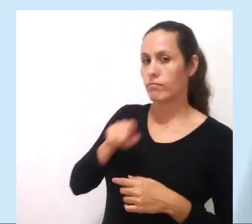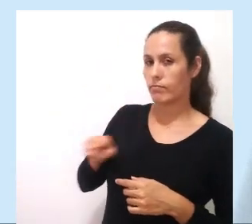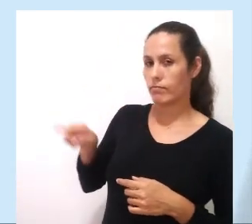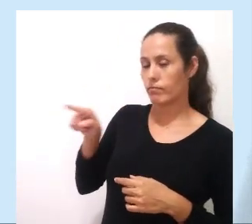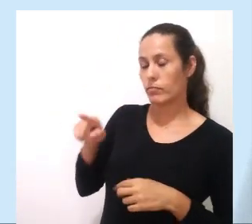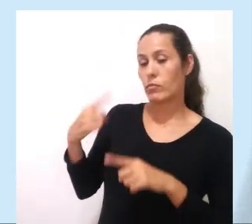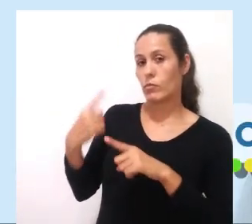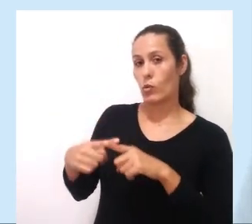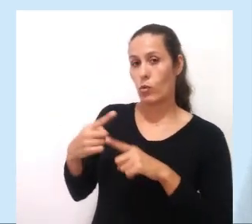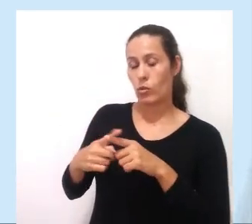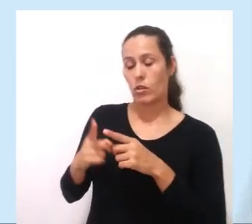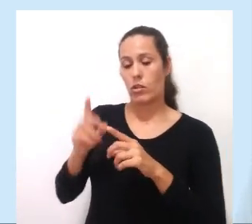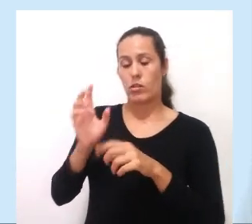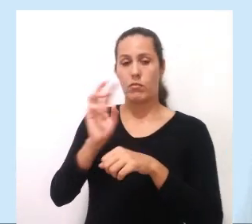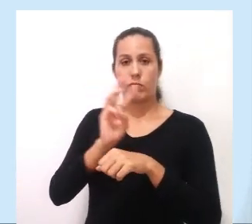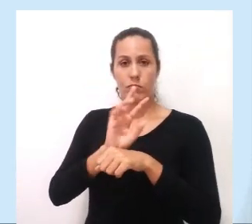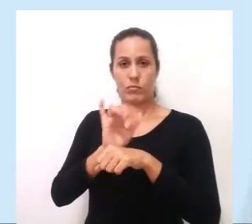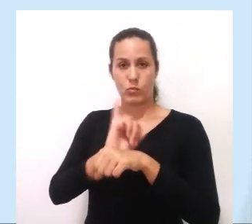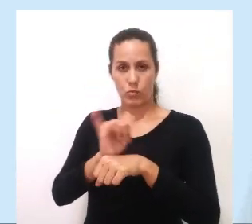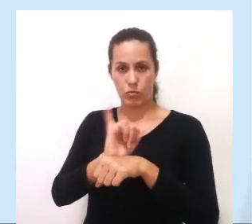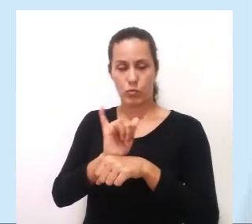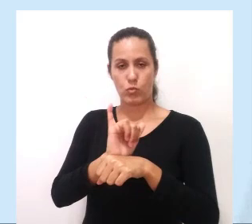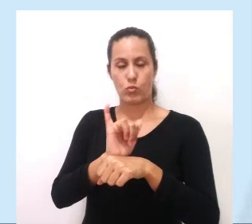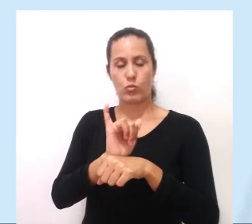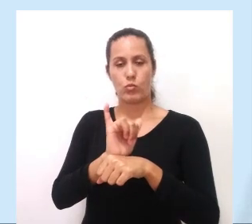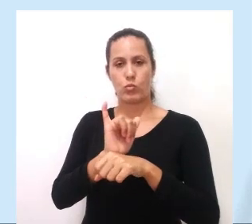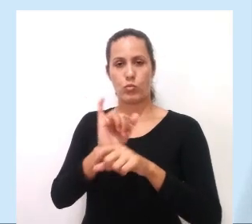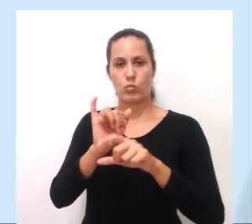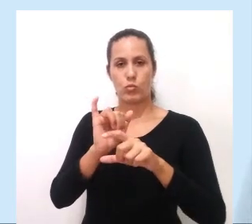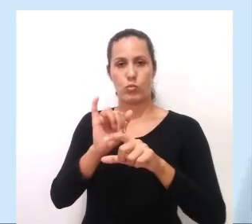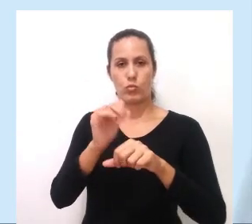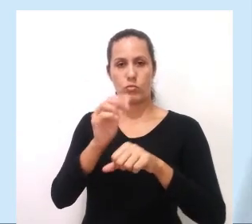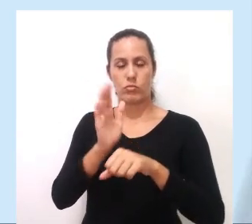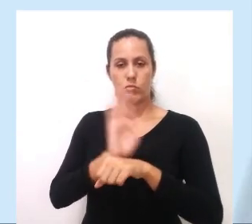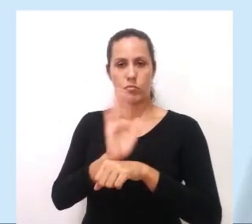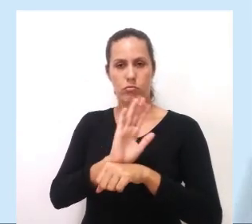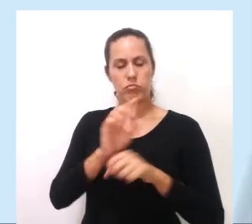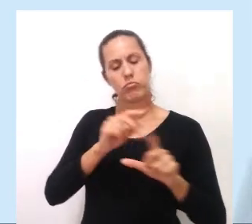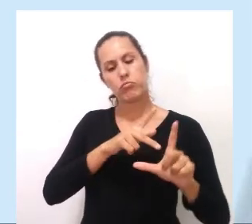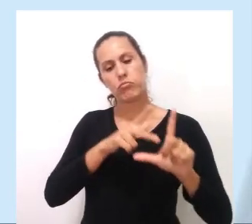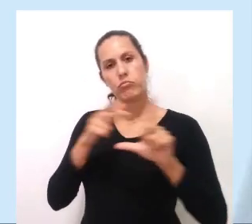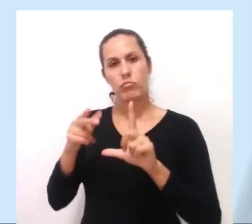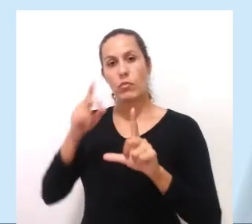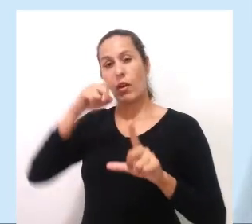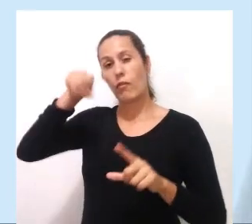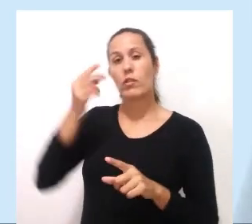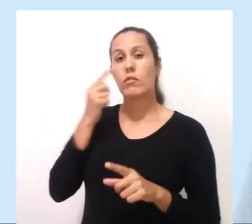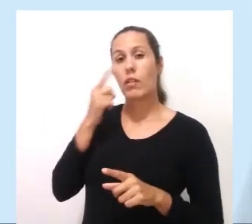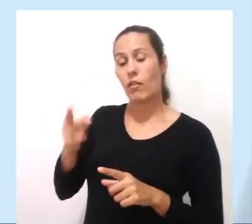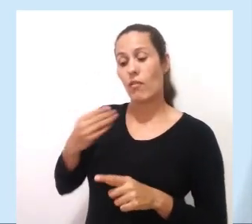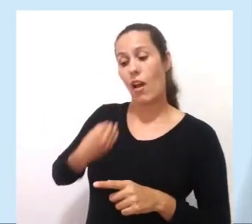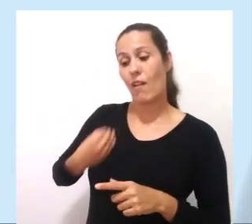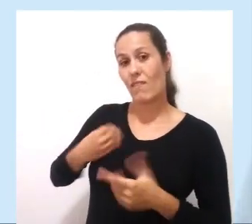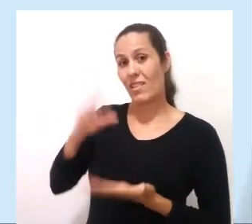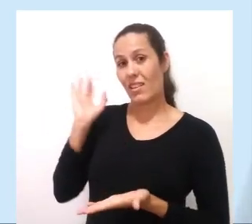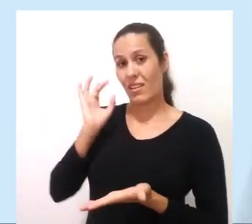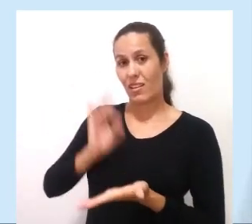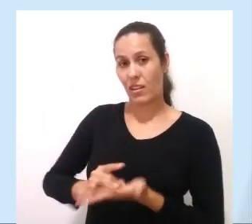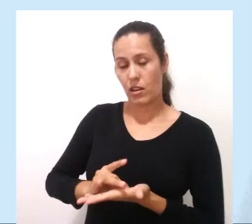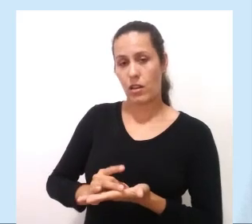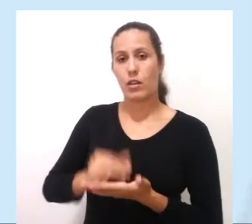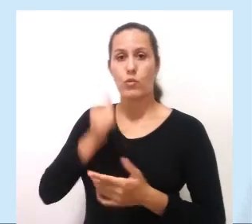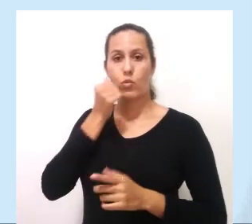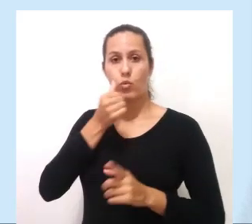esse documentário, porque dentro desse documentário você vai ver a realidade de